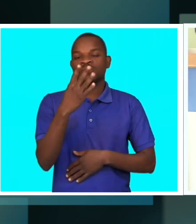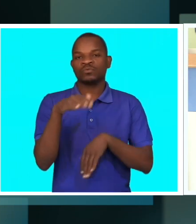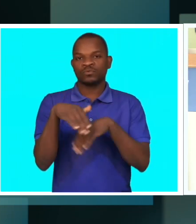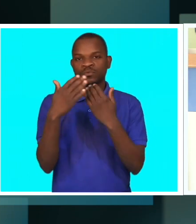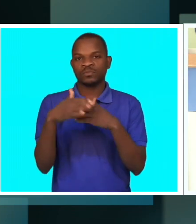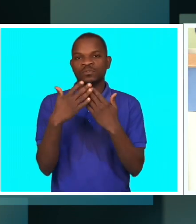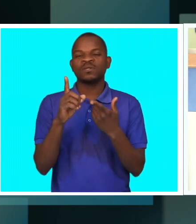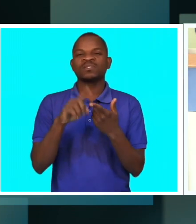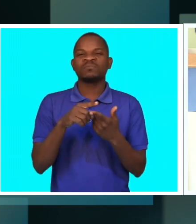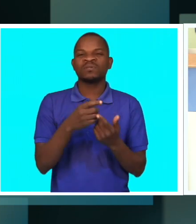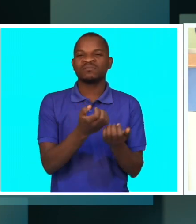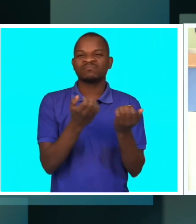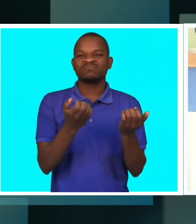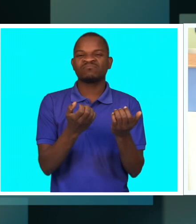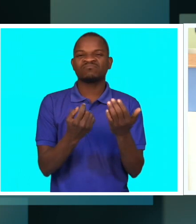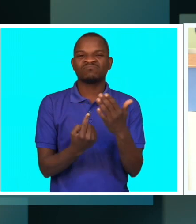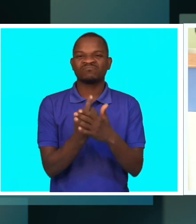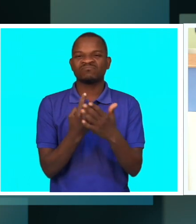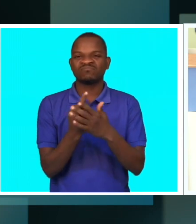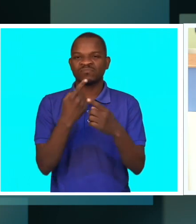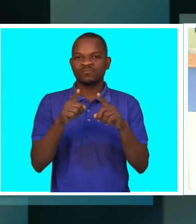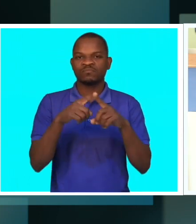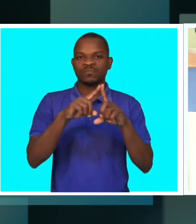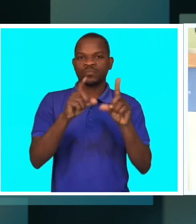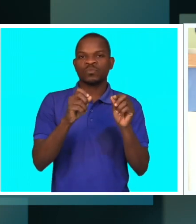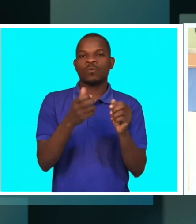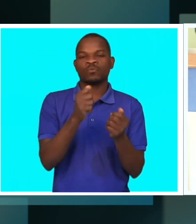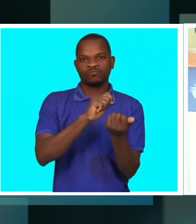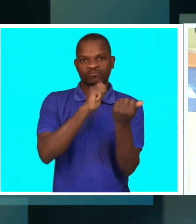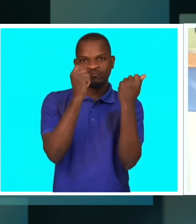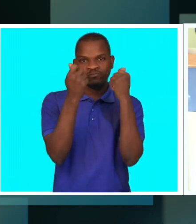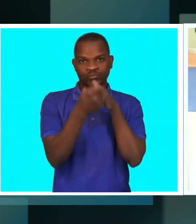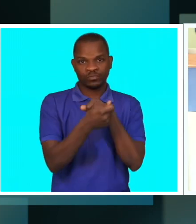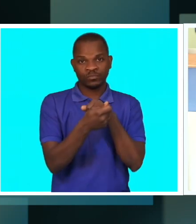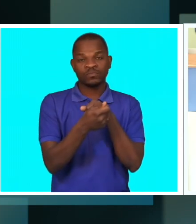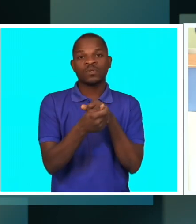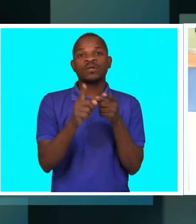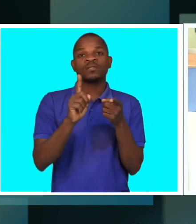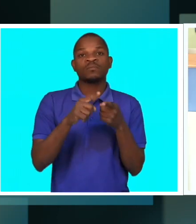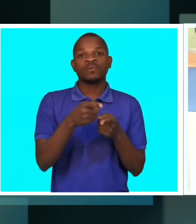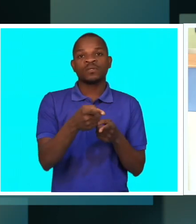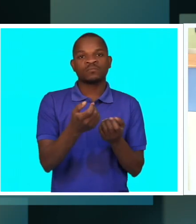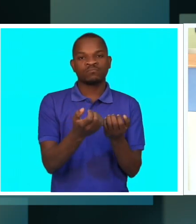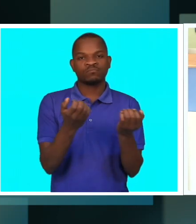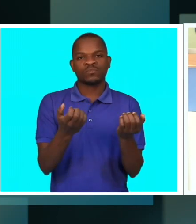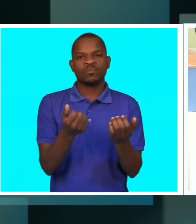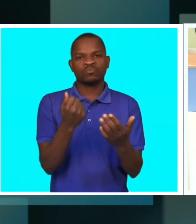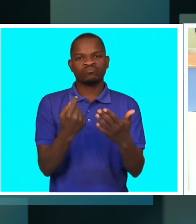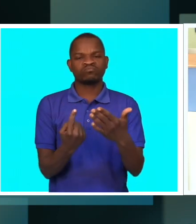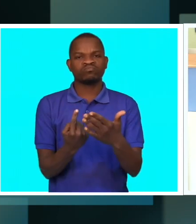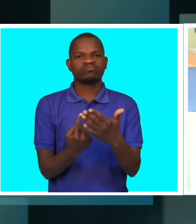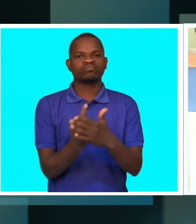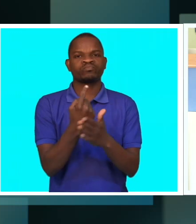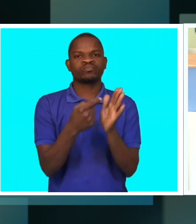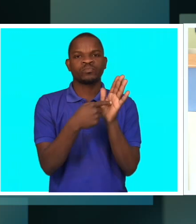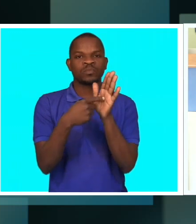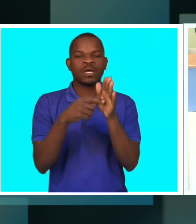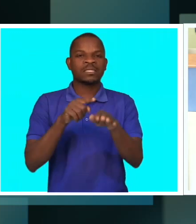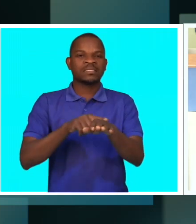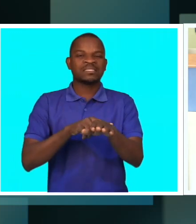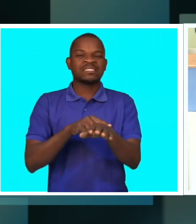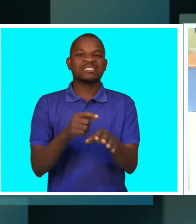todos os sintomas e sinais que a criança apresentar são regressíveis. E um dos sintomas que a criança pode apresentar algumas vezes é